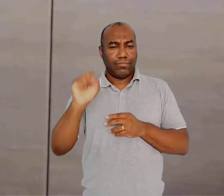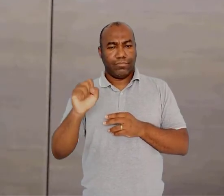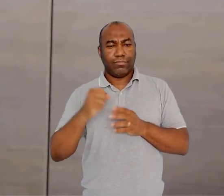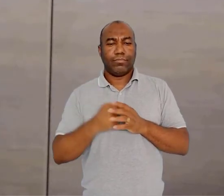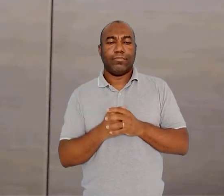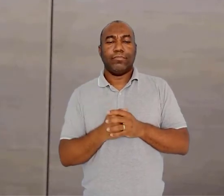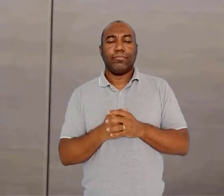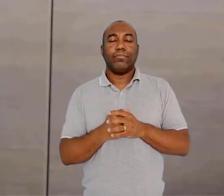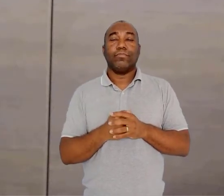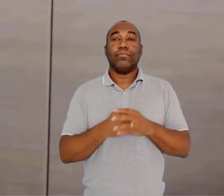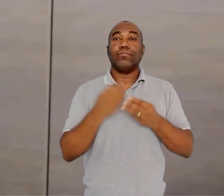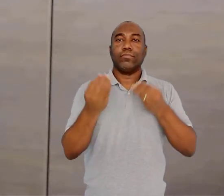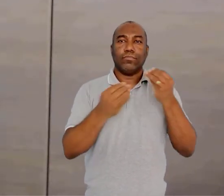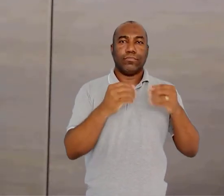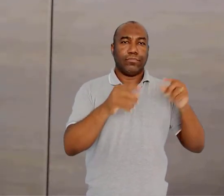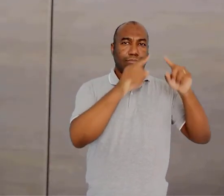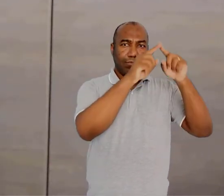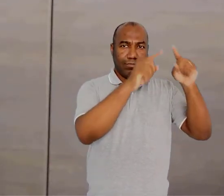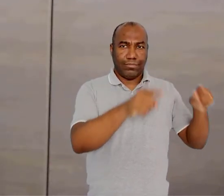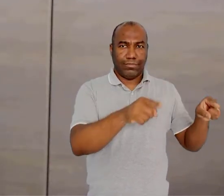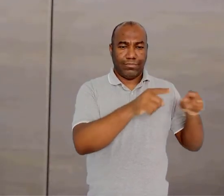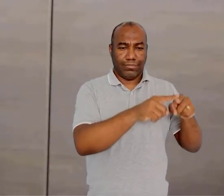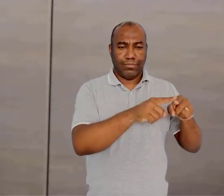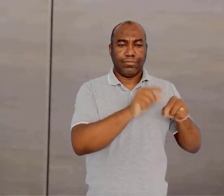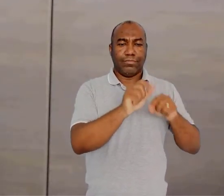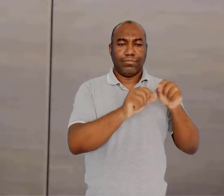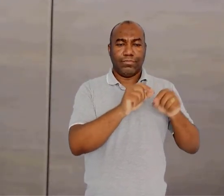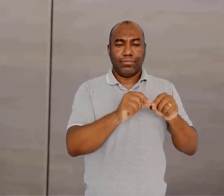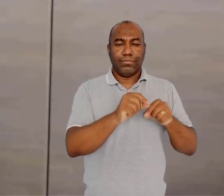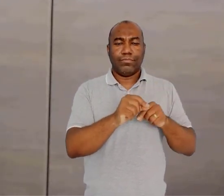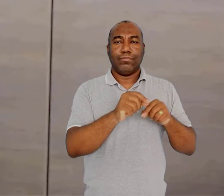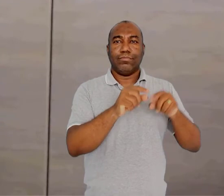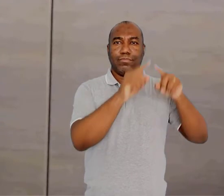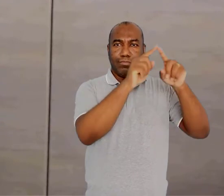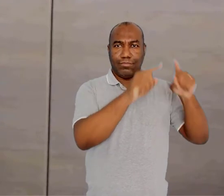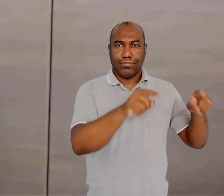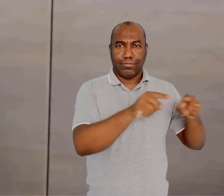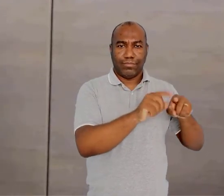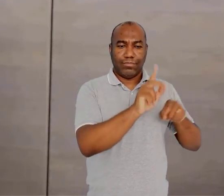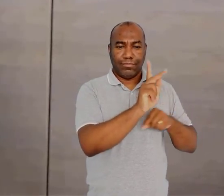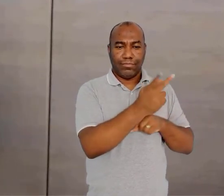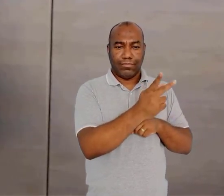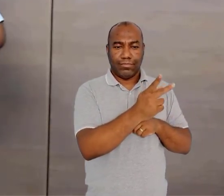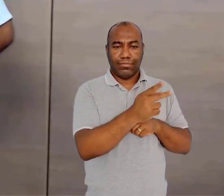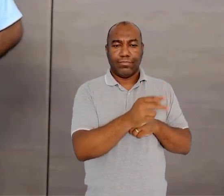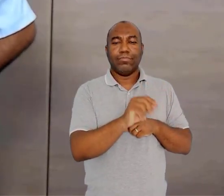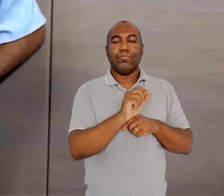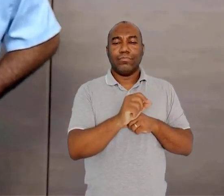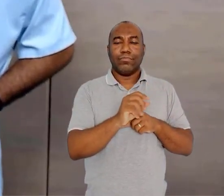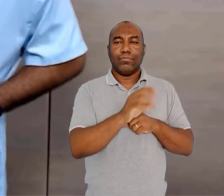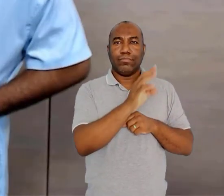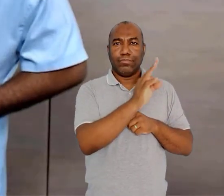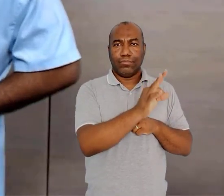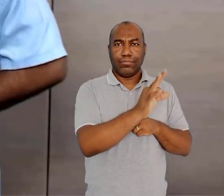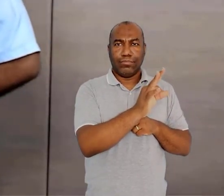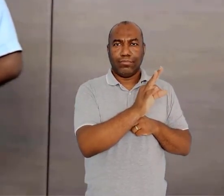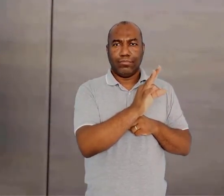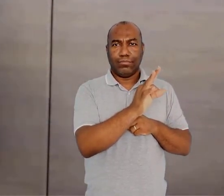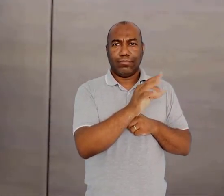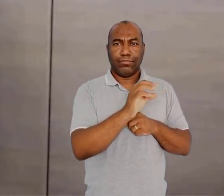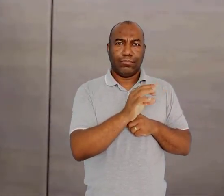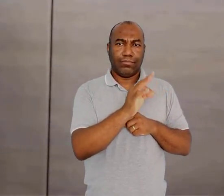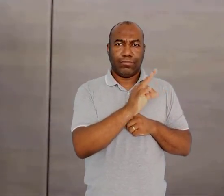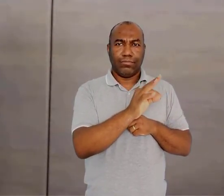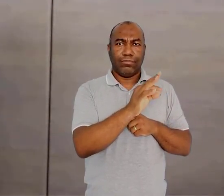entalpia, vamos aqui para o quadro. Entalpia, então, entalpia, eu chamo de entalpia total, delta H tot, total, vai